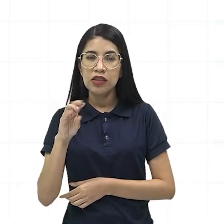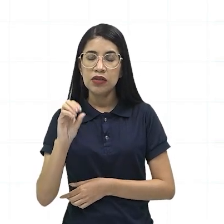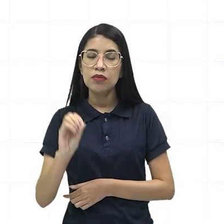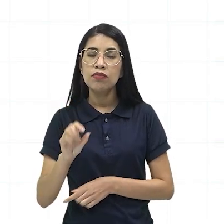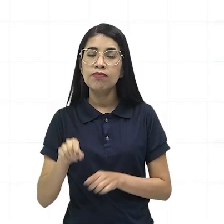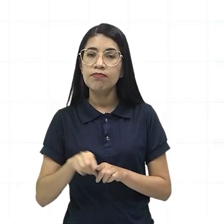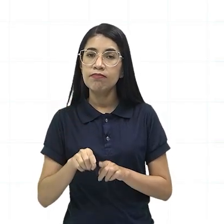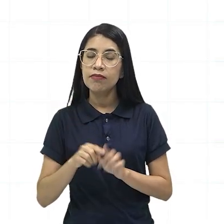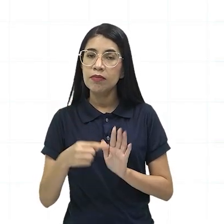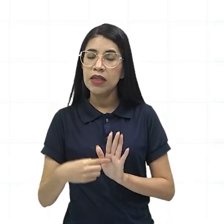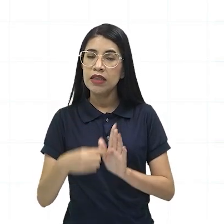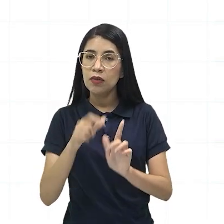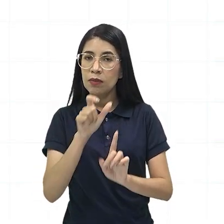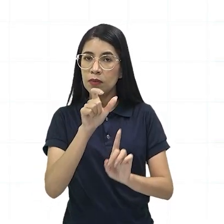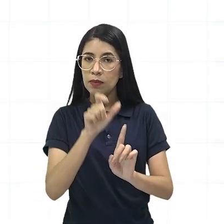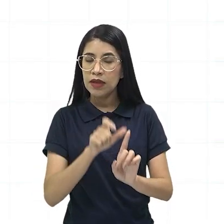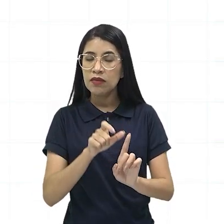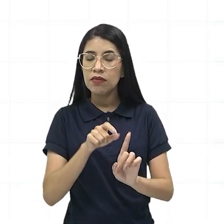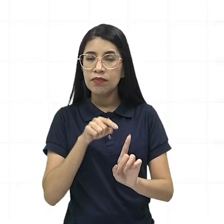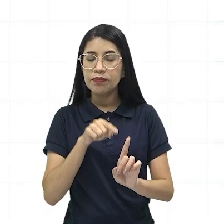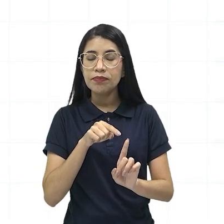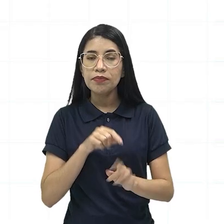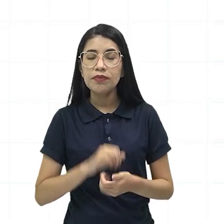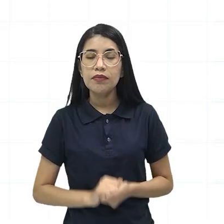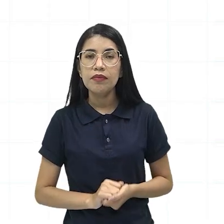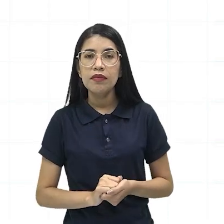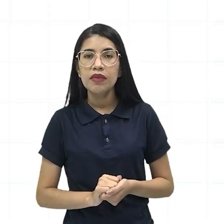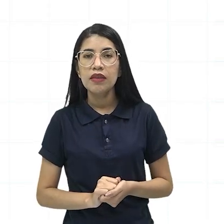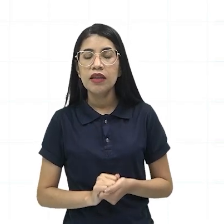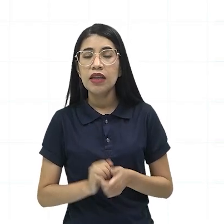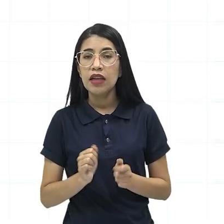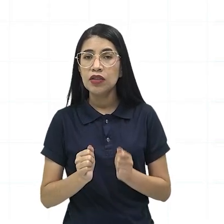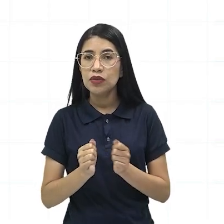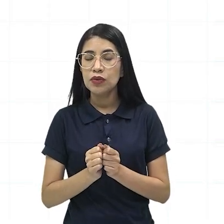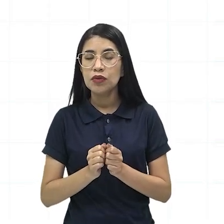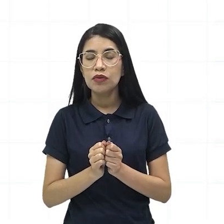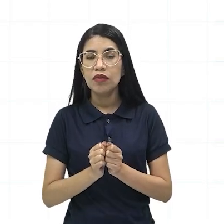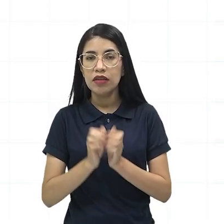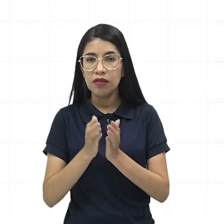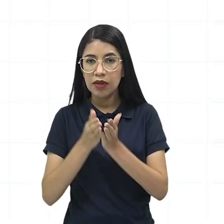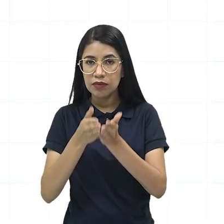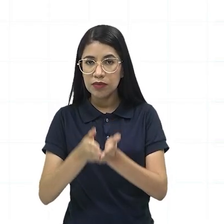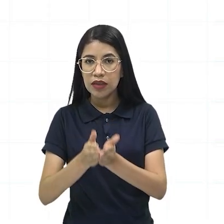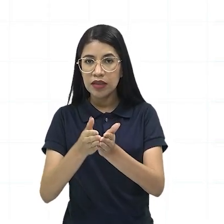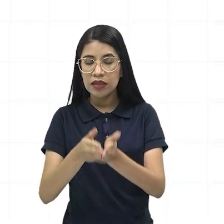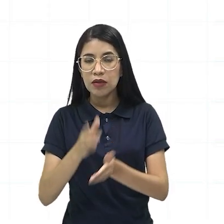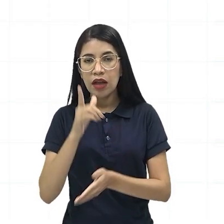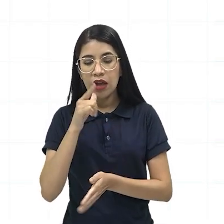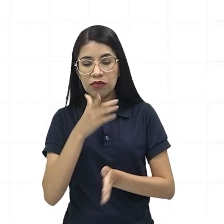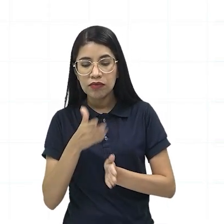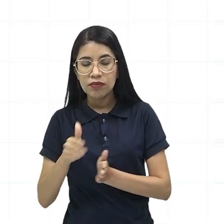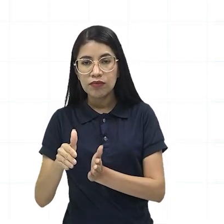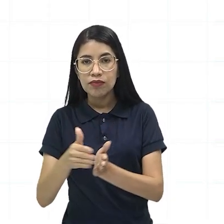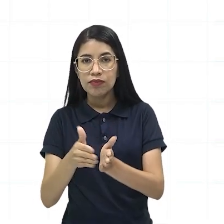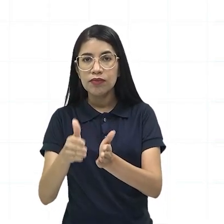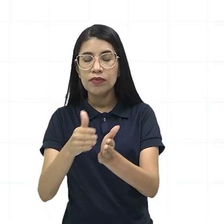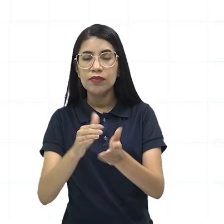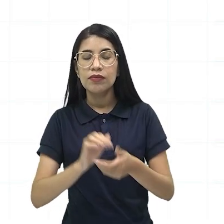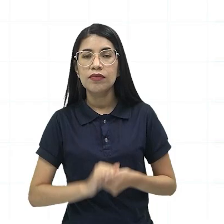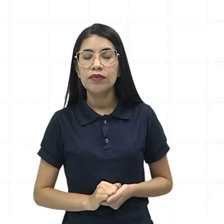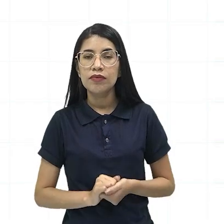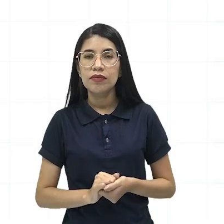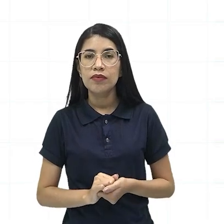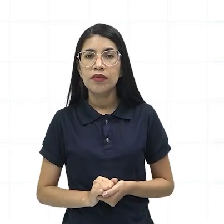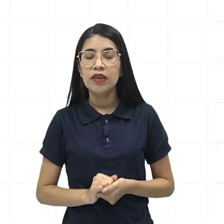nosso primeiro personagem e ele vai levar por uma expedição pelo rio, né? Ele queria subir ali o rio e do